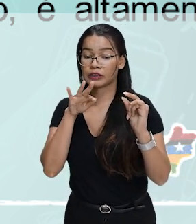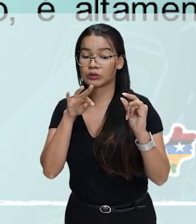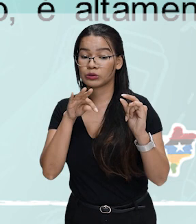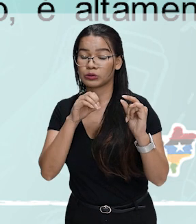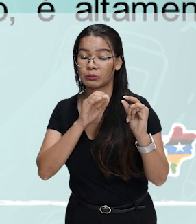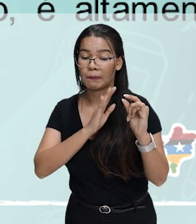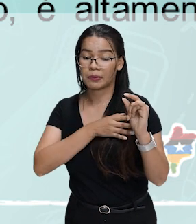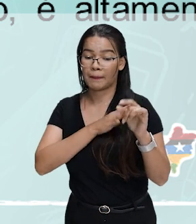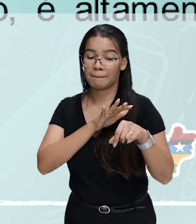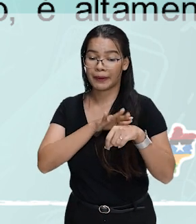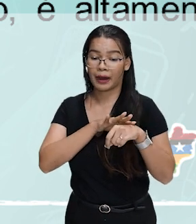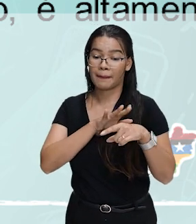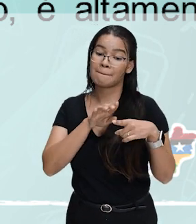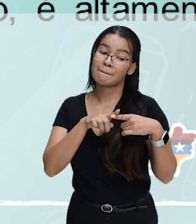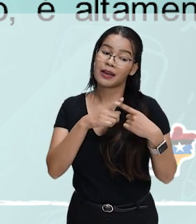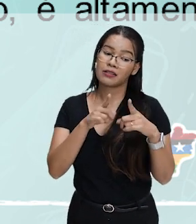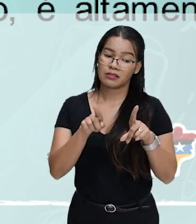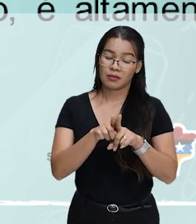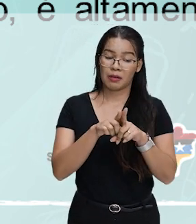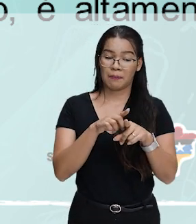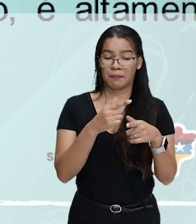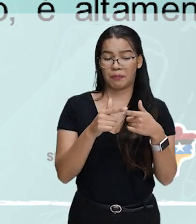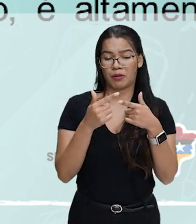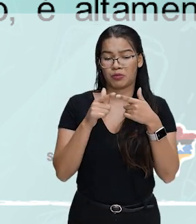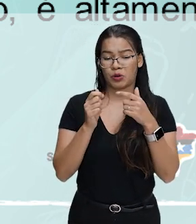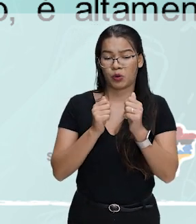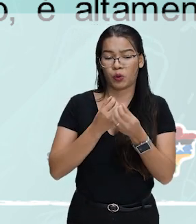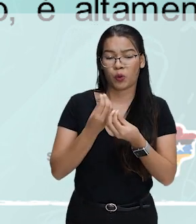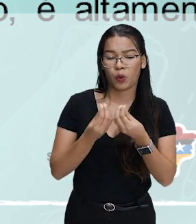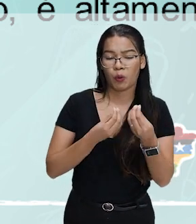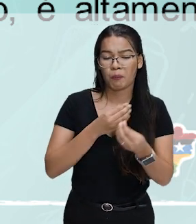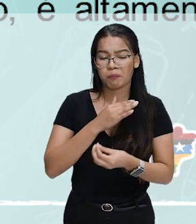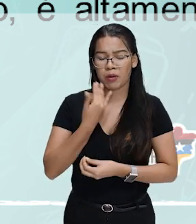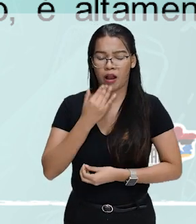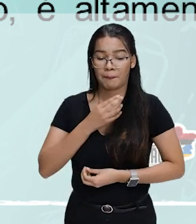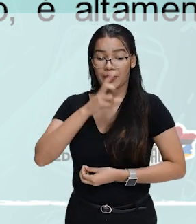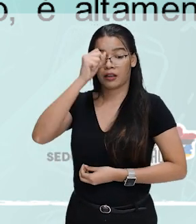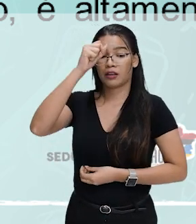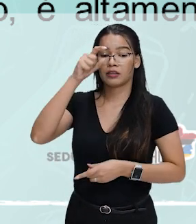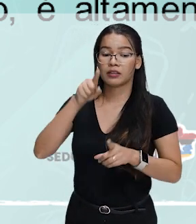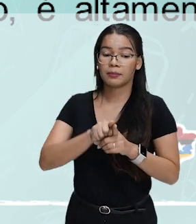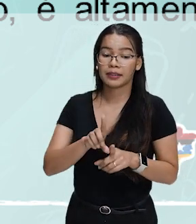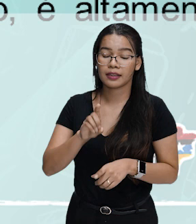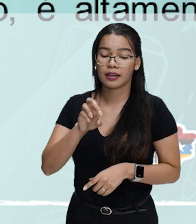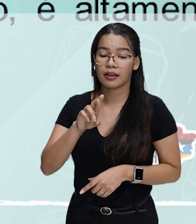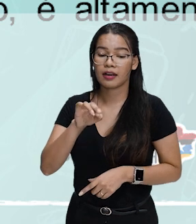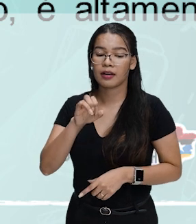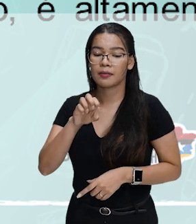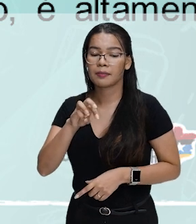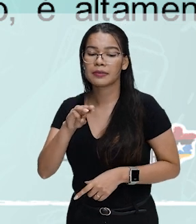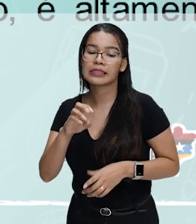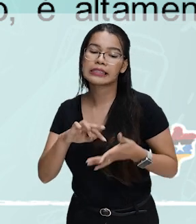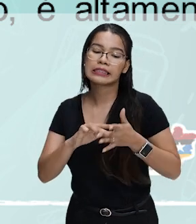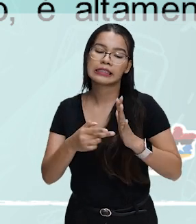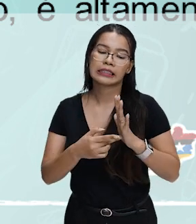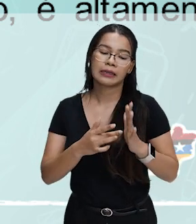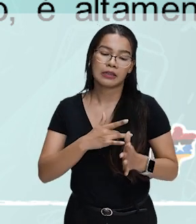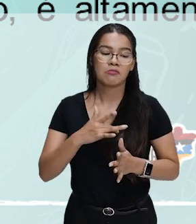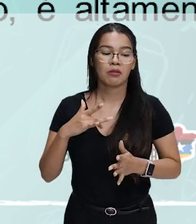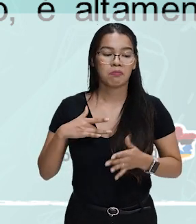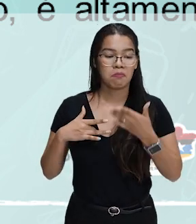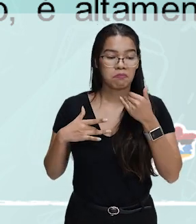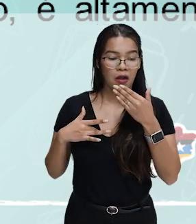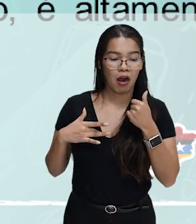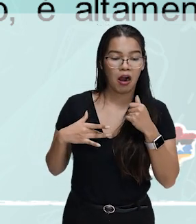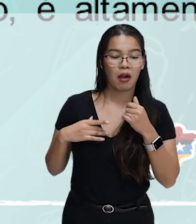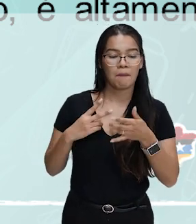também de problemas como morte súbita e derrame. Significa que manter uma alimentação saudável, praticar atividade